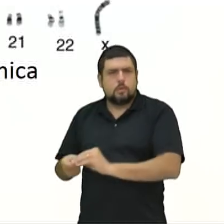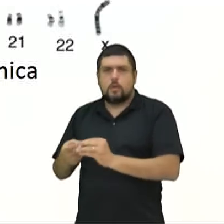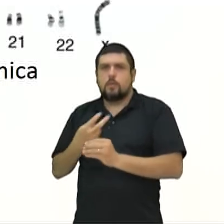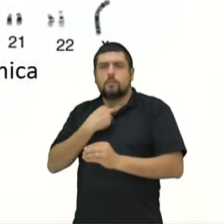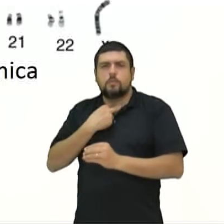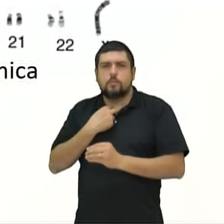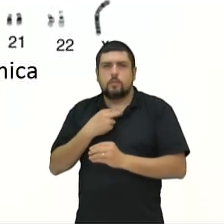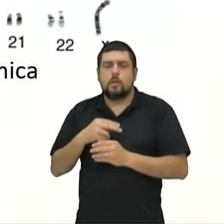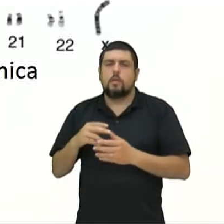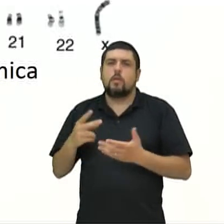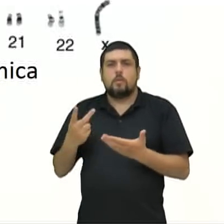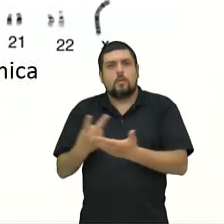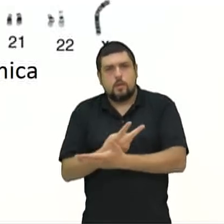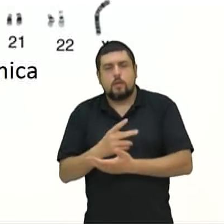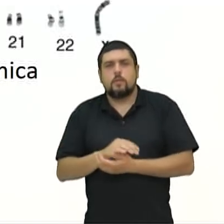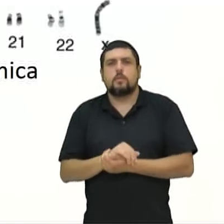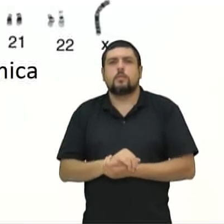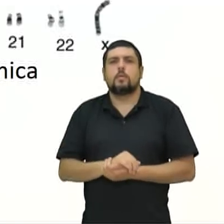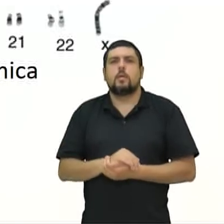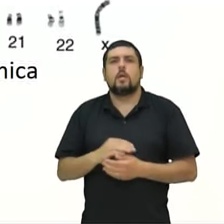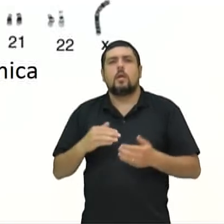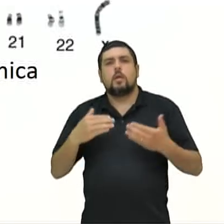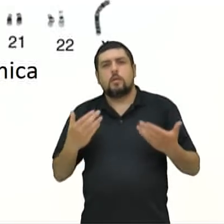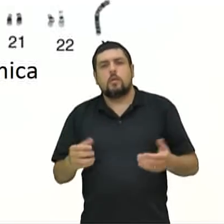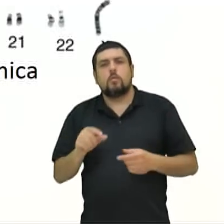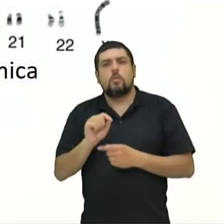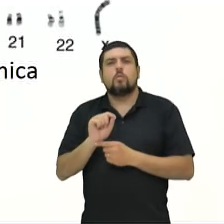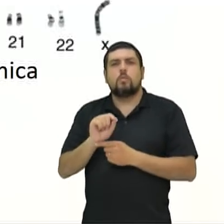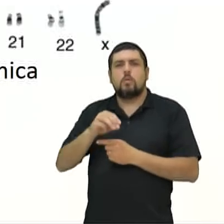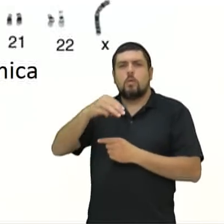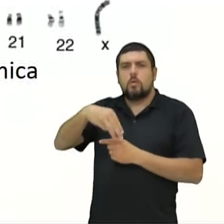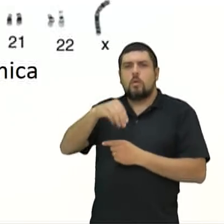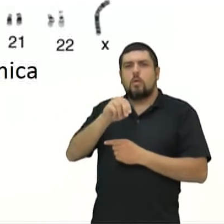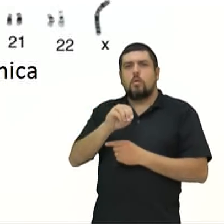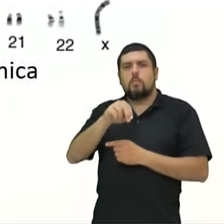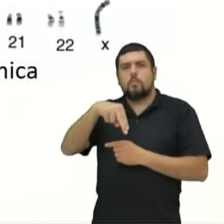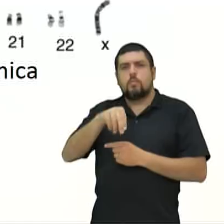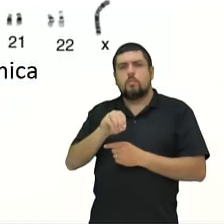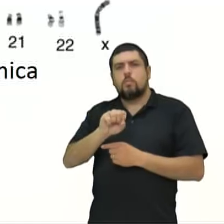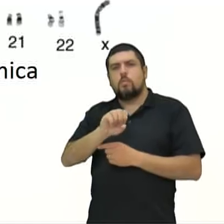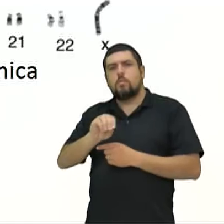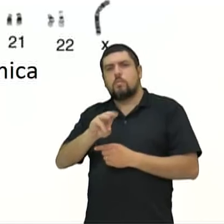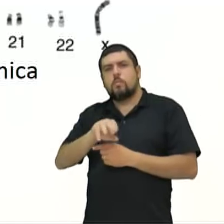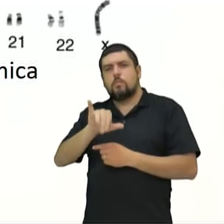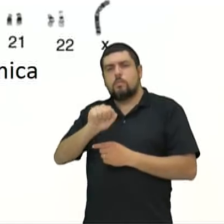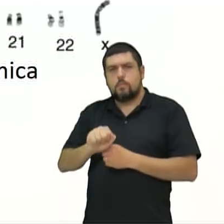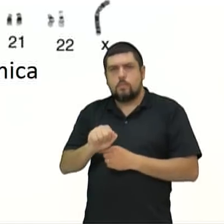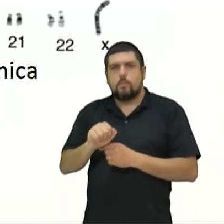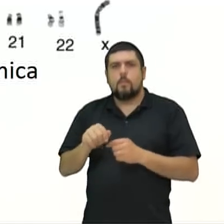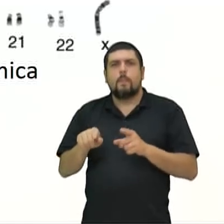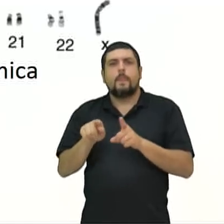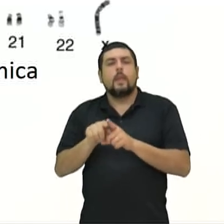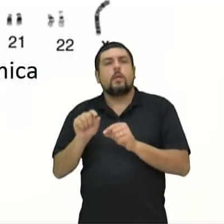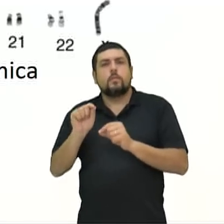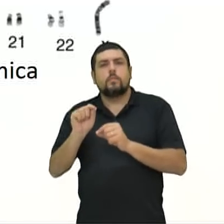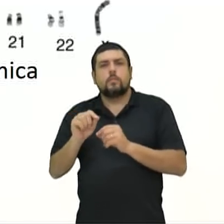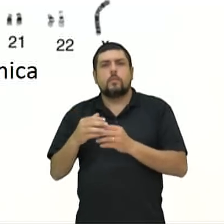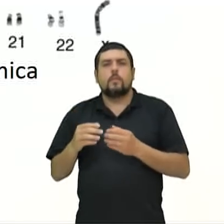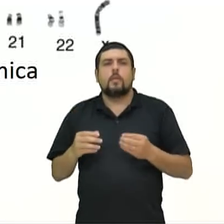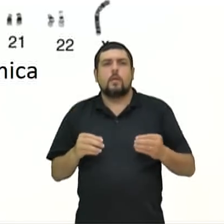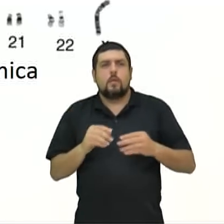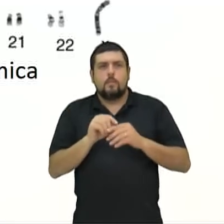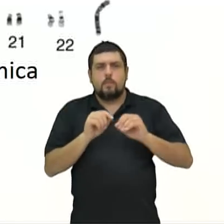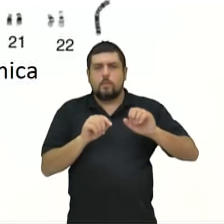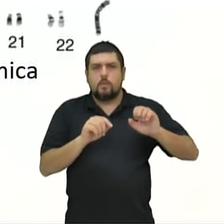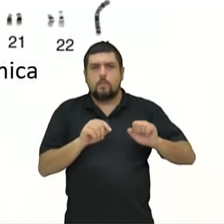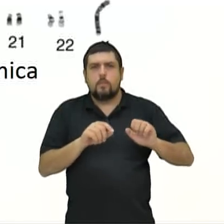Então, essa é a falsa, né? Trata-se de uma monossomia, isso mesmo, e síndrome pode ter sido causada pela não disjunção cromossômica tanto